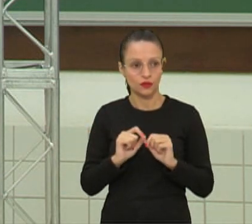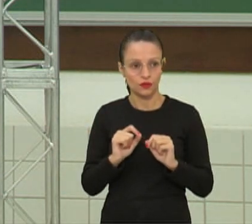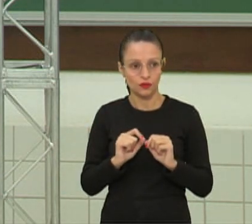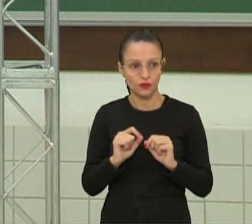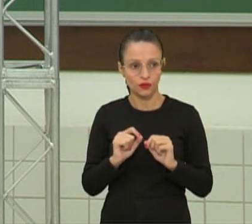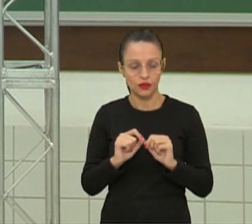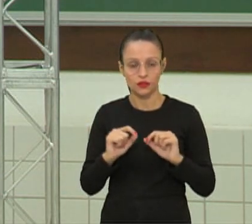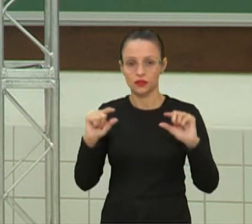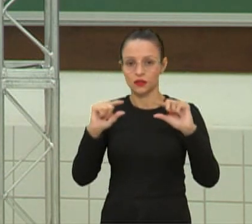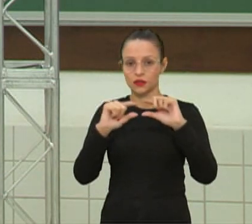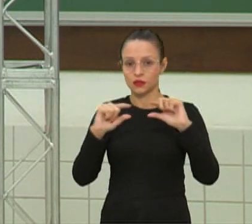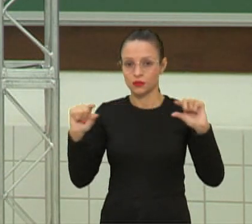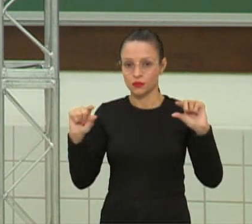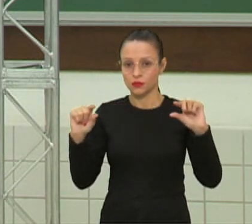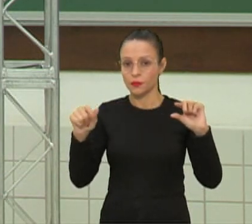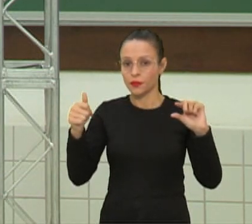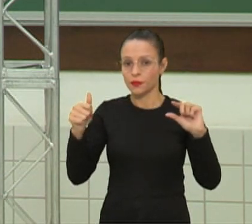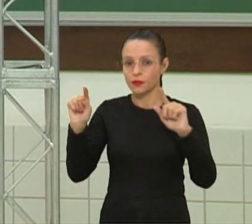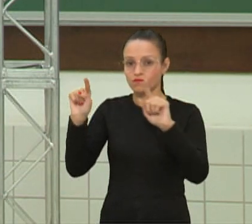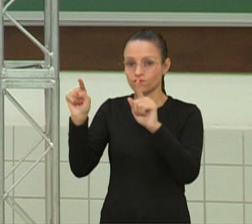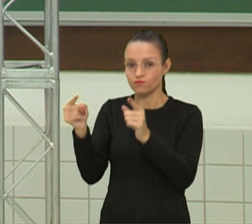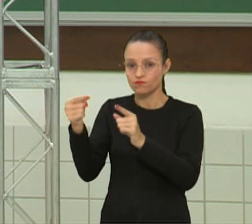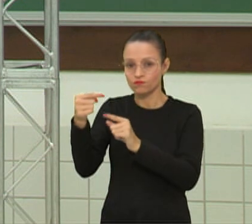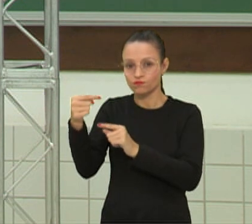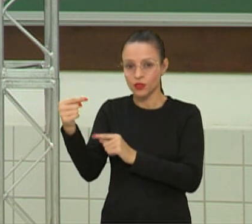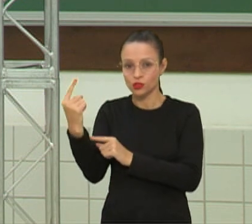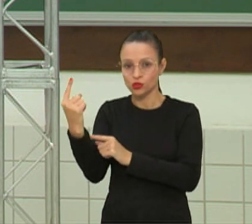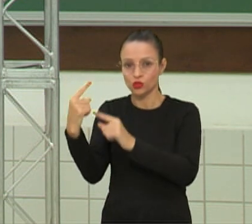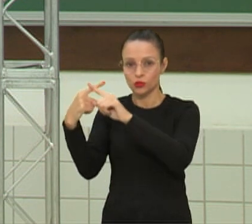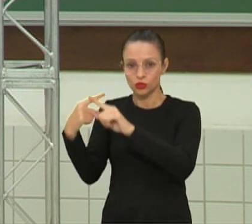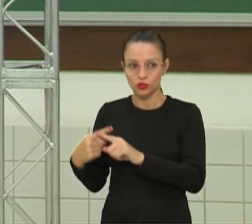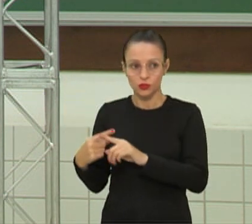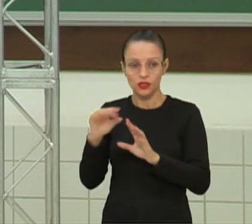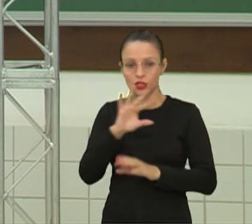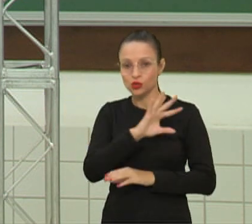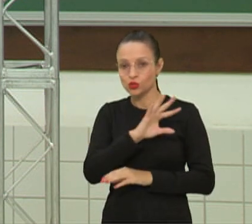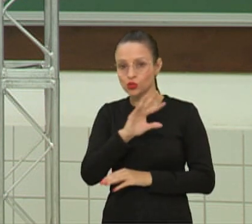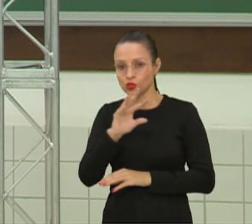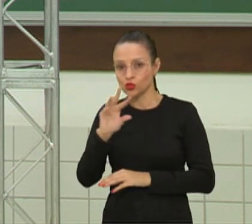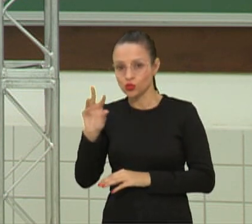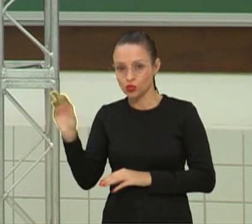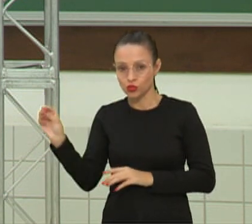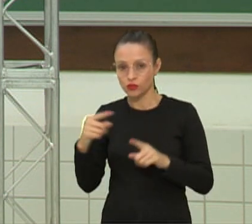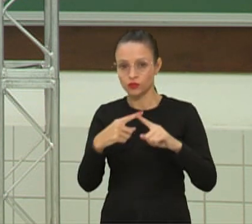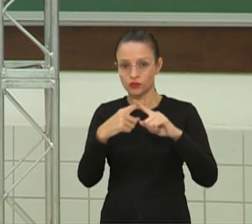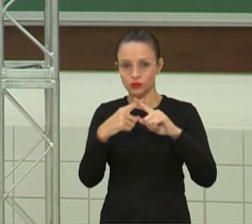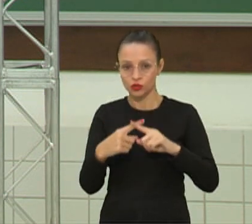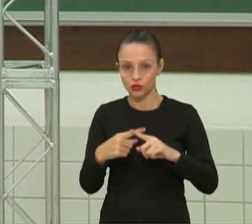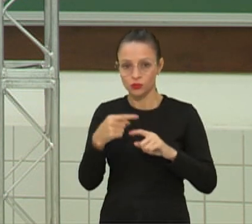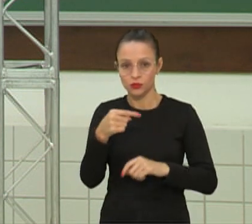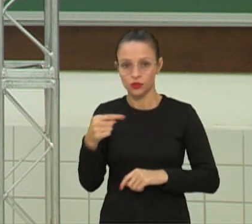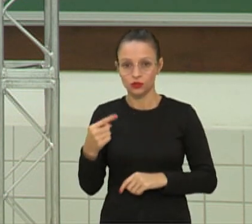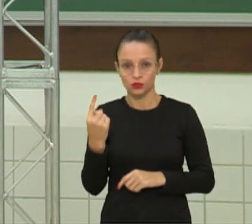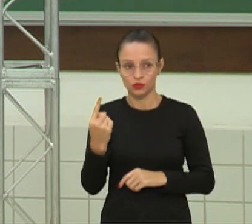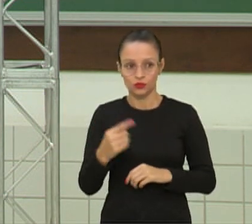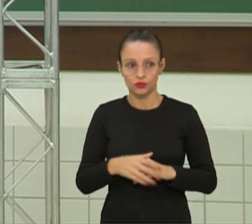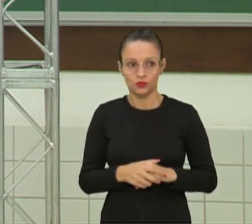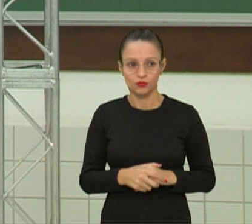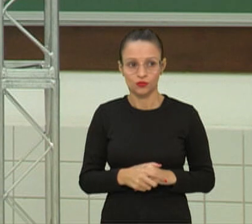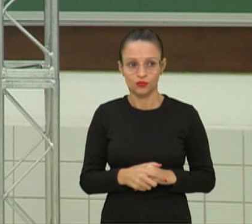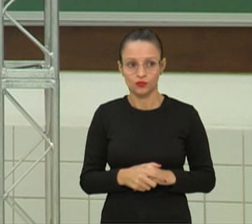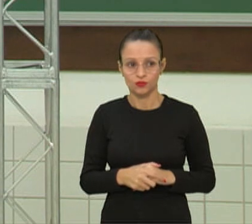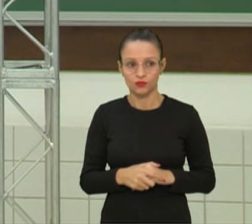toda essa equação e multiplicar ela por menos 1. Então, eu vou multiplicar ela todinha por menos 1. Posso pôr